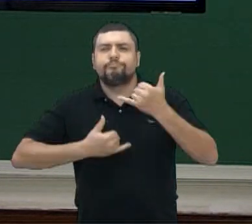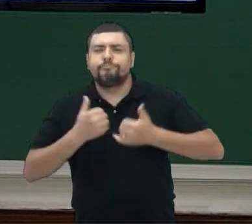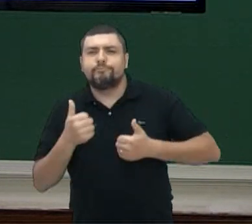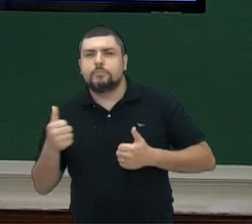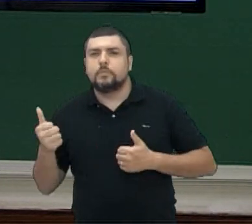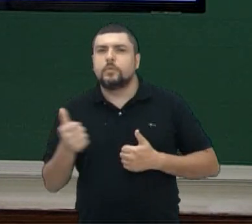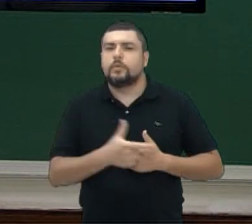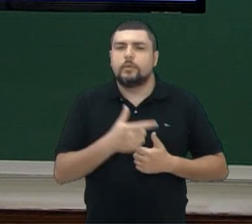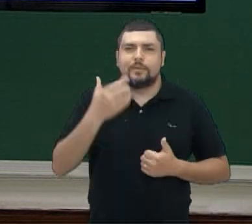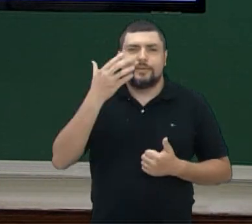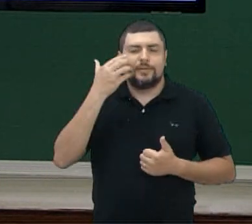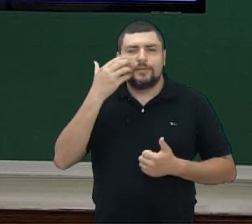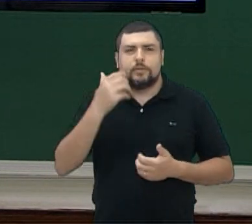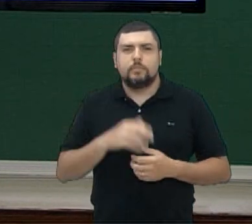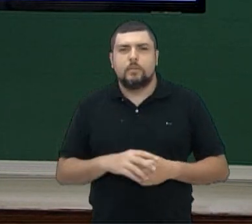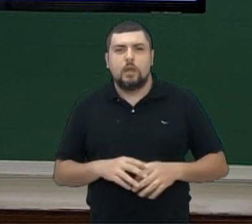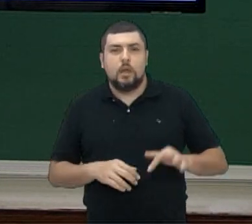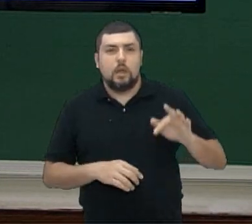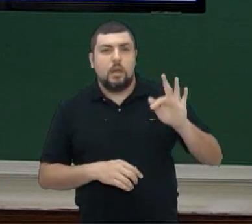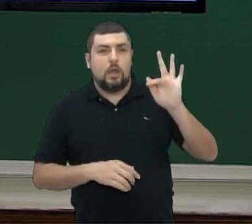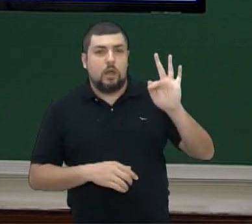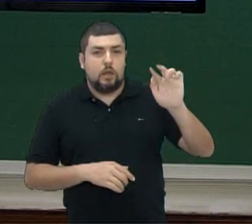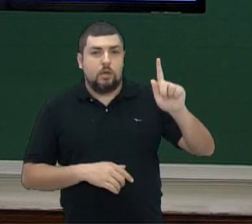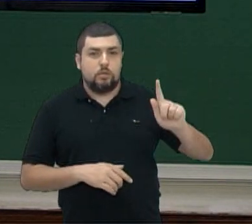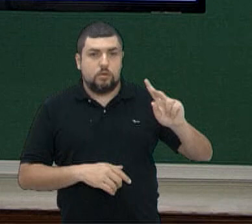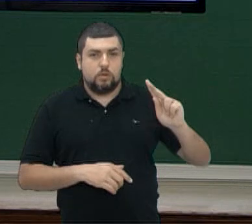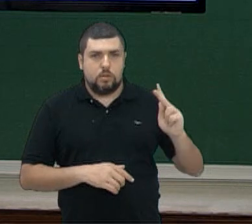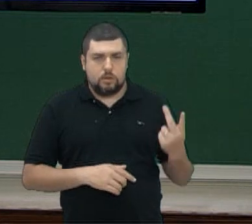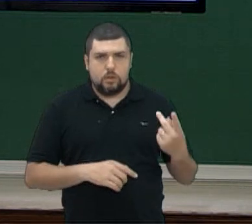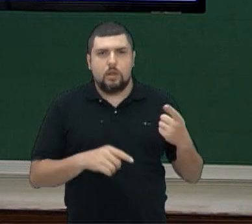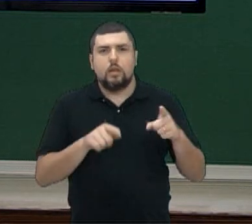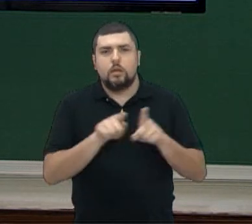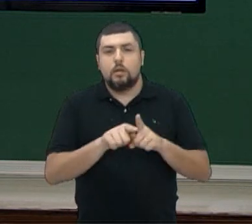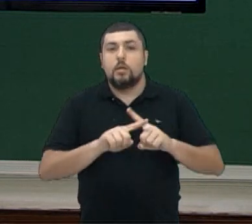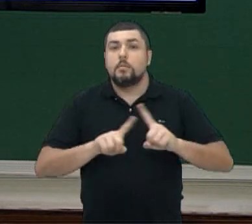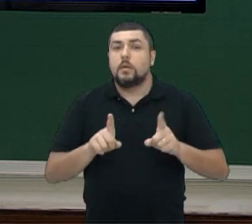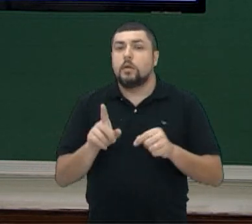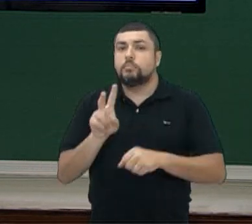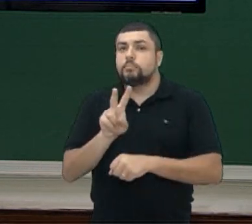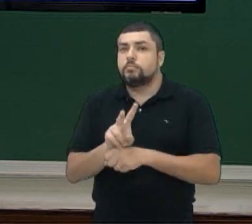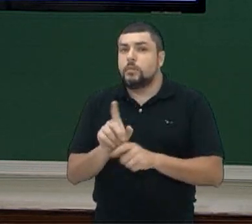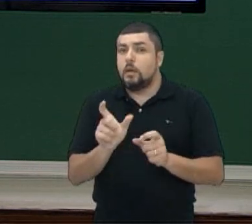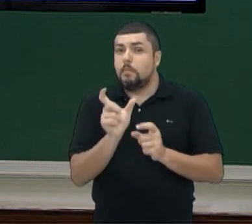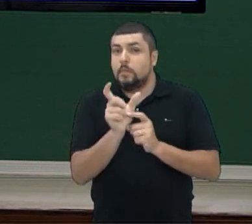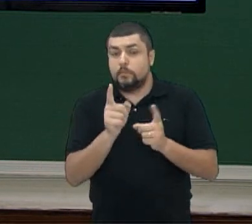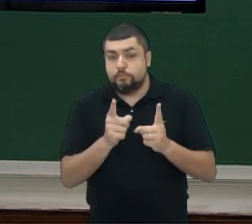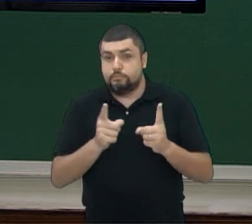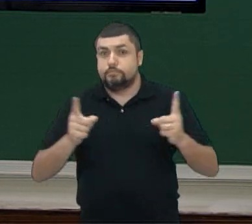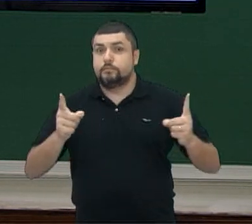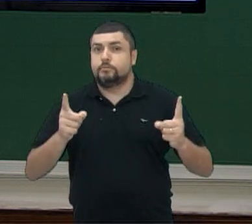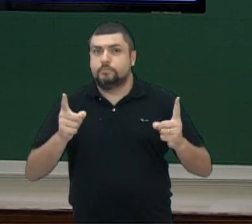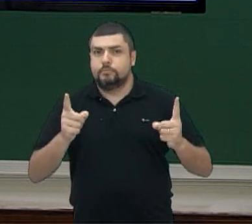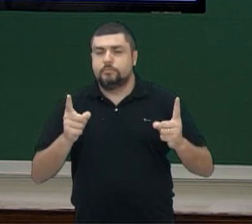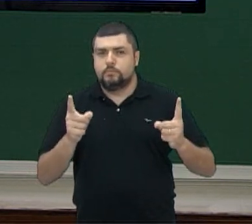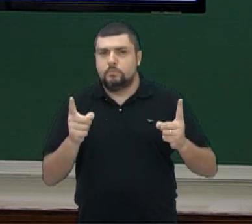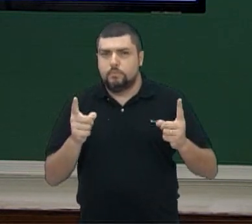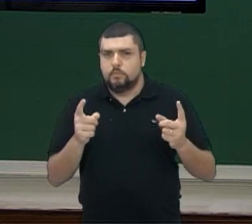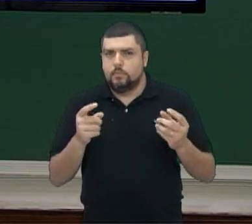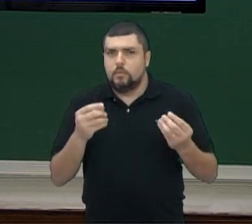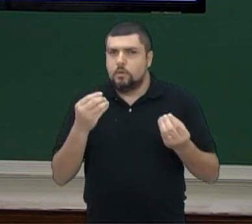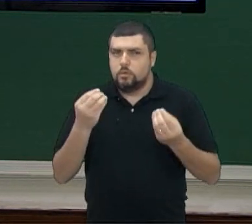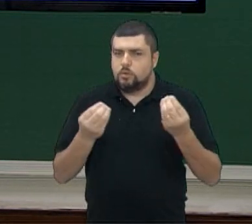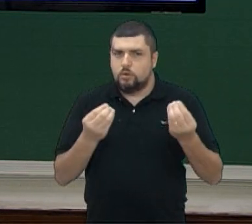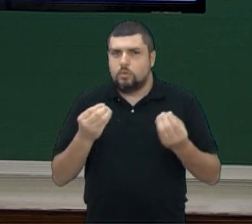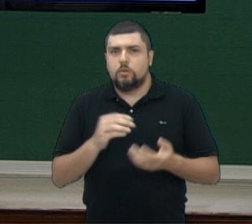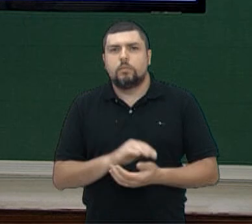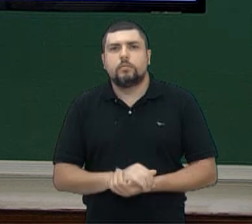G e H, você vai fazer a mesma coisa que a letra E, só que os adjetivos eles são longos, tá? Ó, intelligent, não